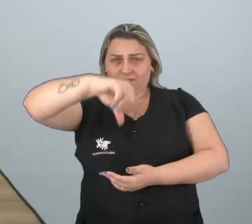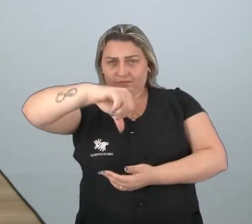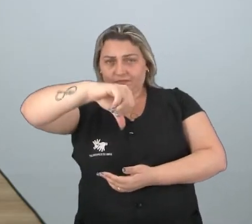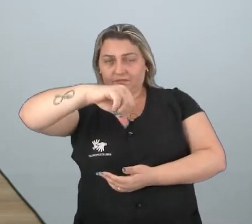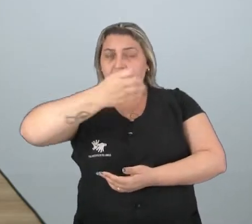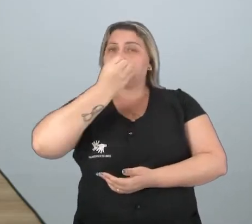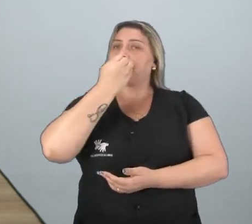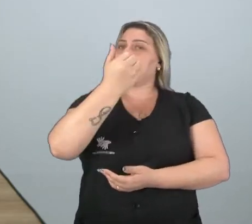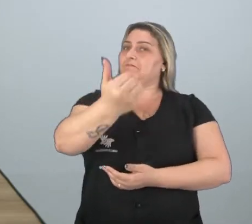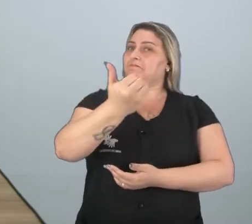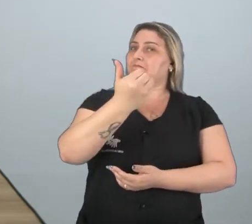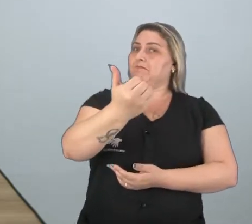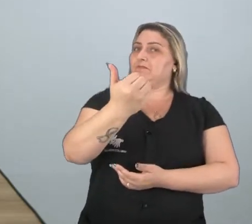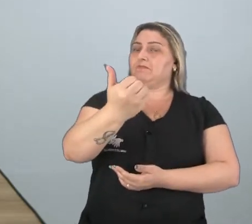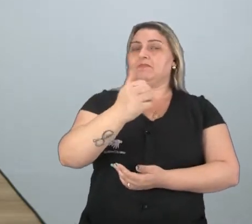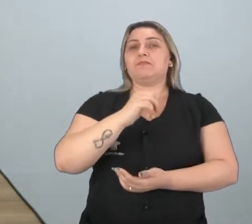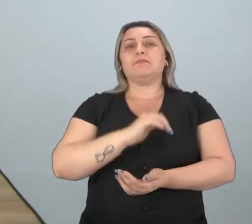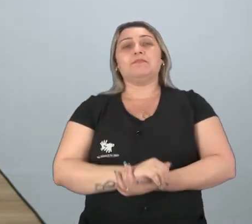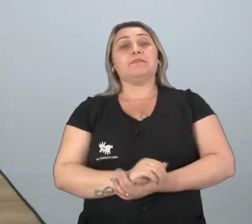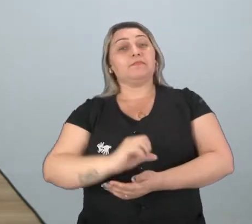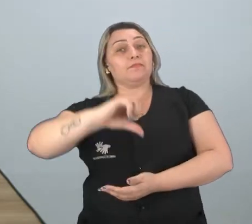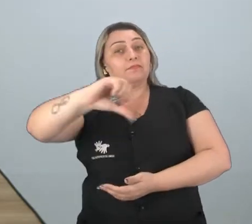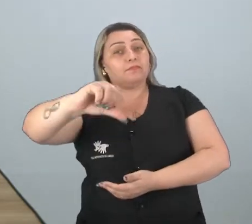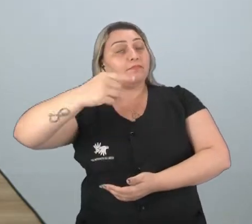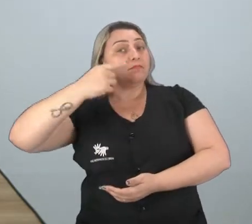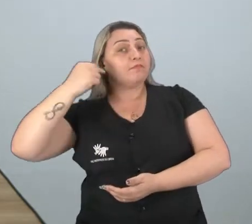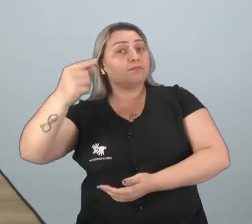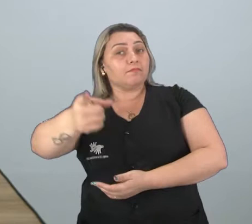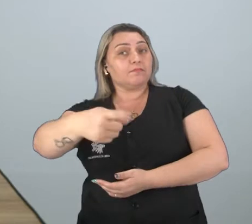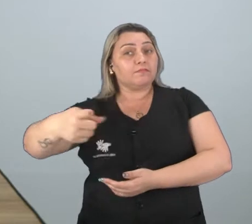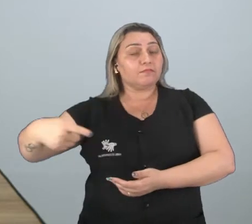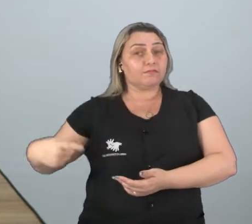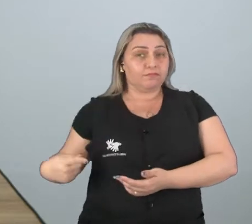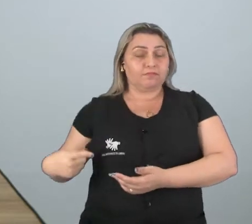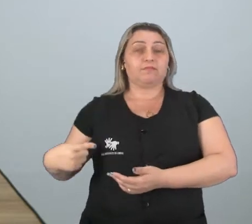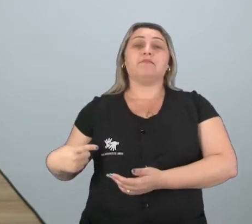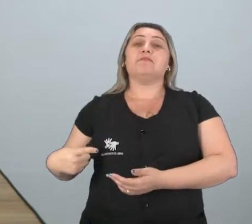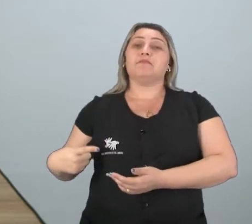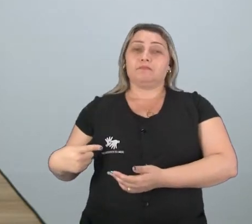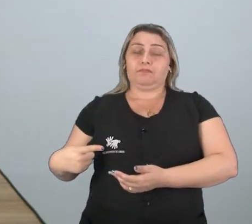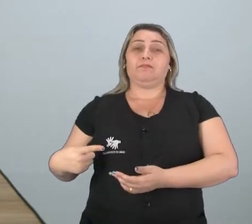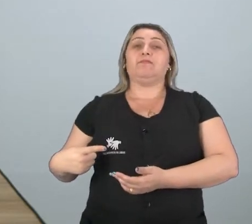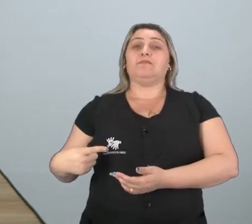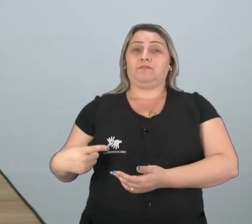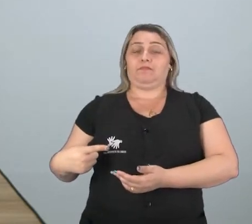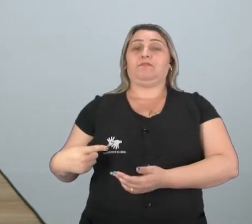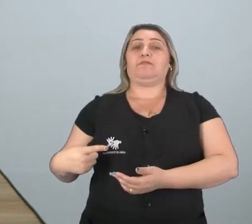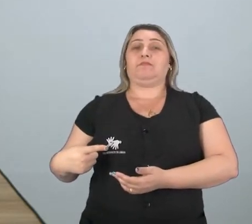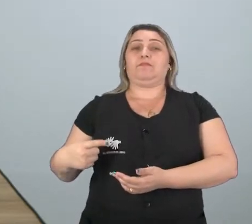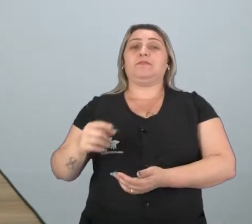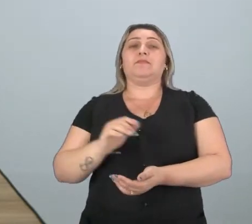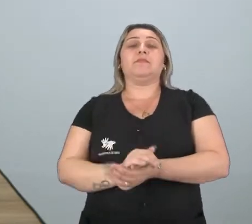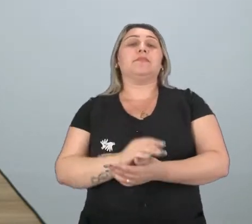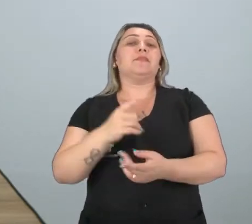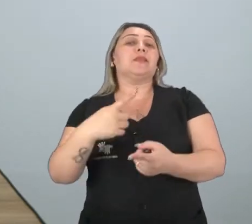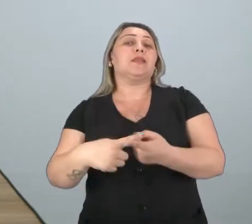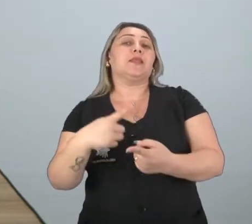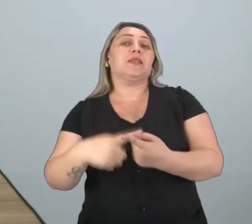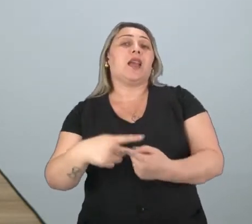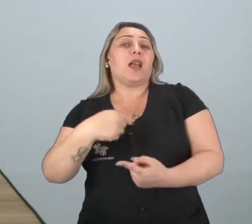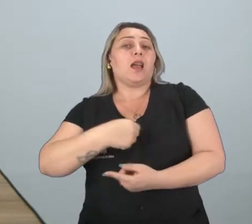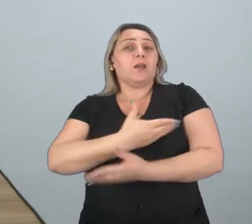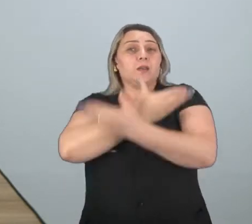9? Muito bem! 9 ratinhos apenas receberam o convite, porque